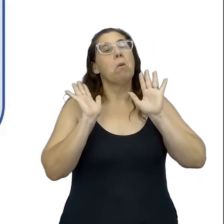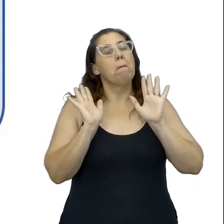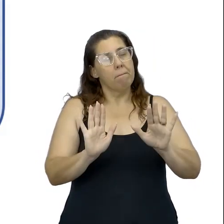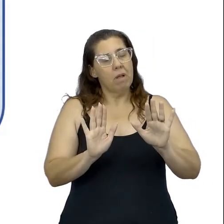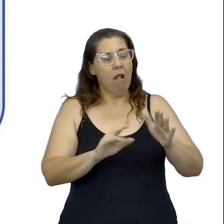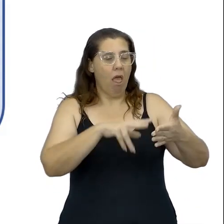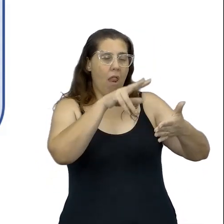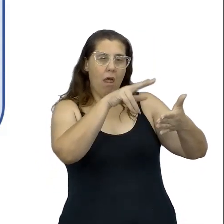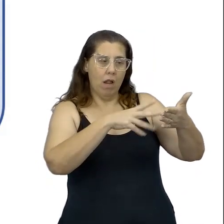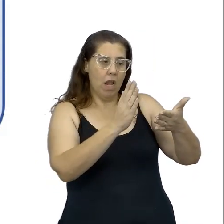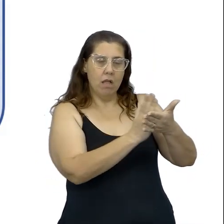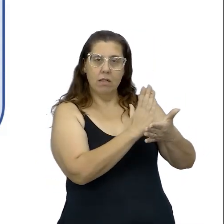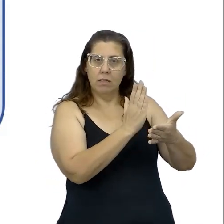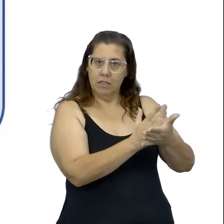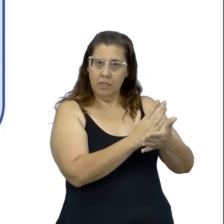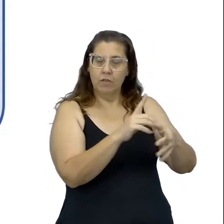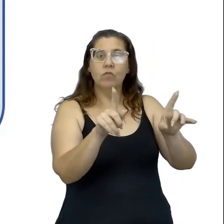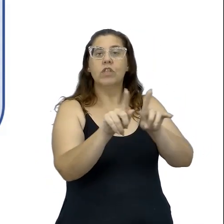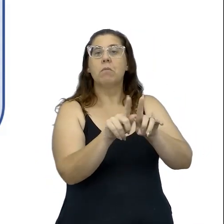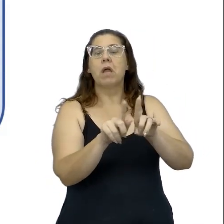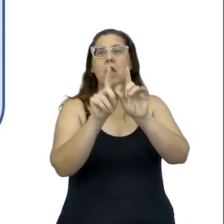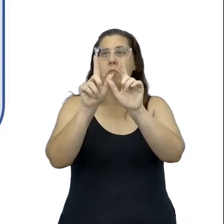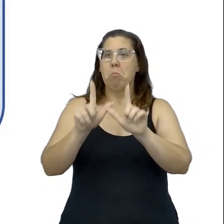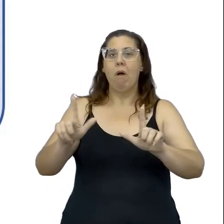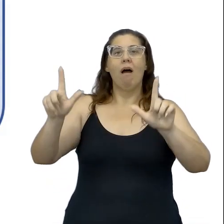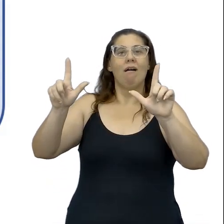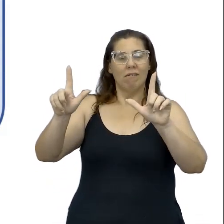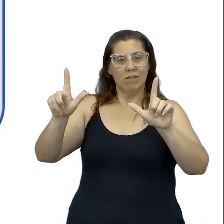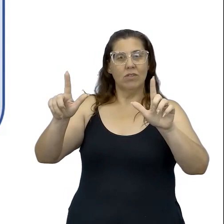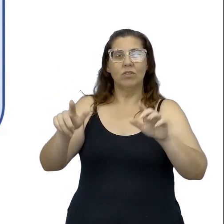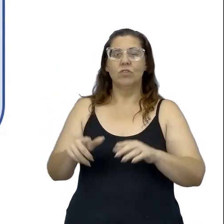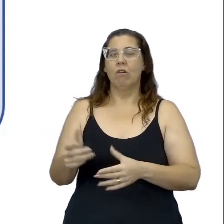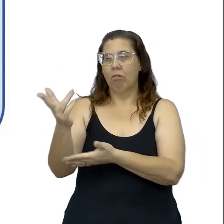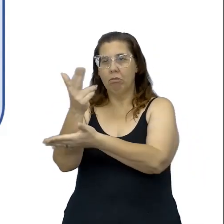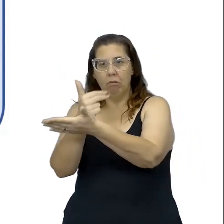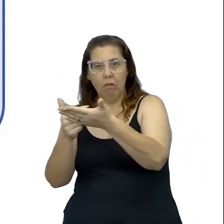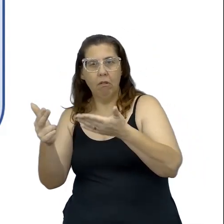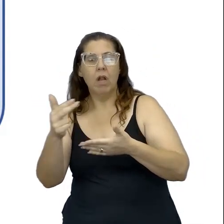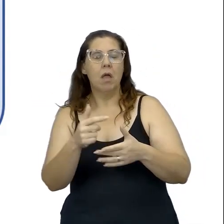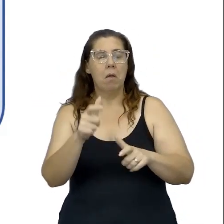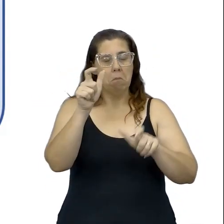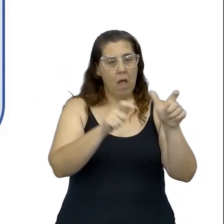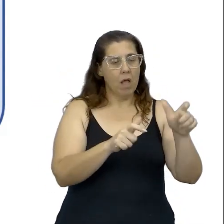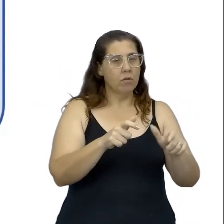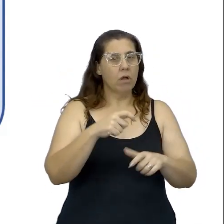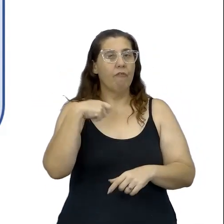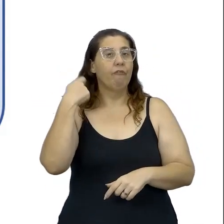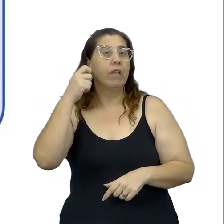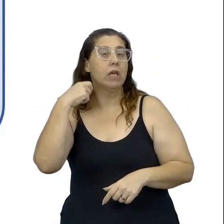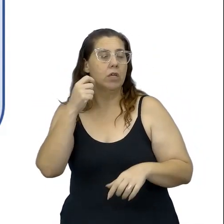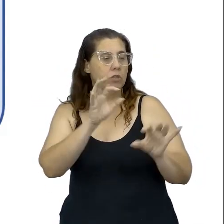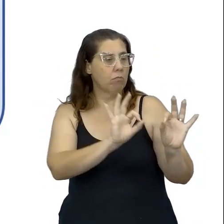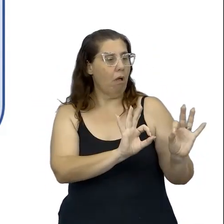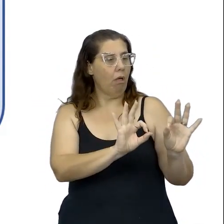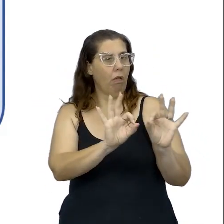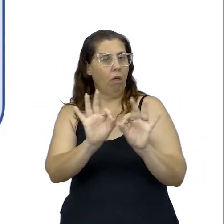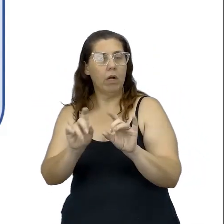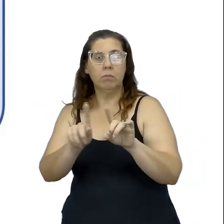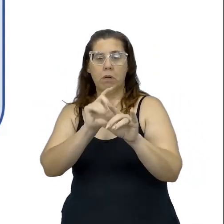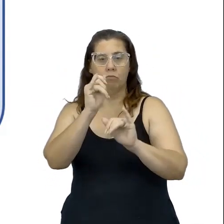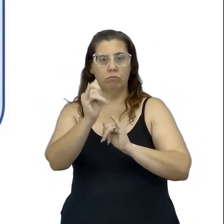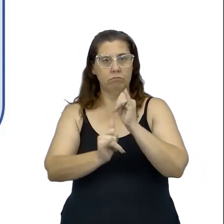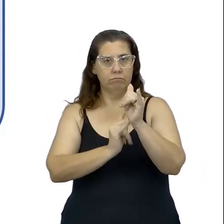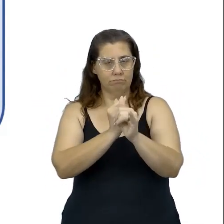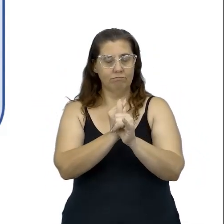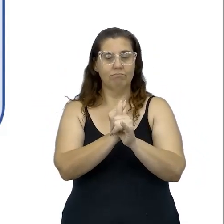lê livros, lê imagens. Ela inclui o leitor que assiste aos vídeos, a TV, aquele que navega pela